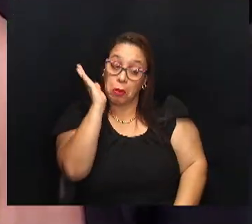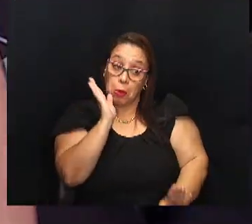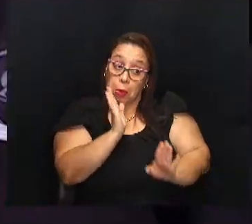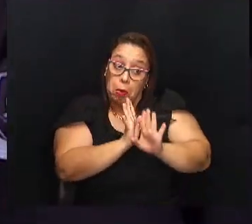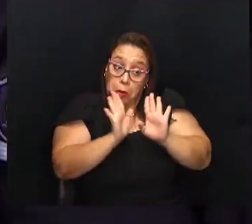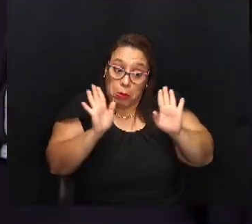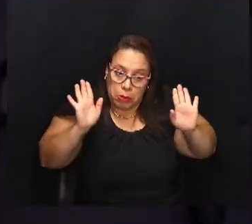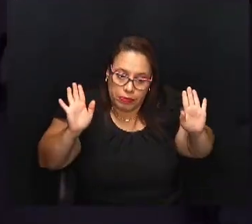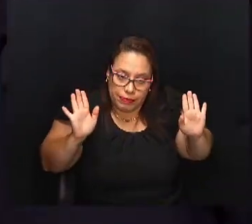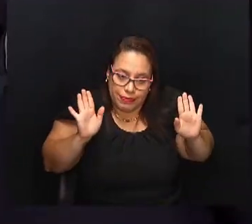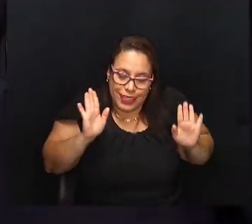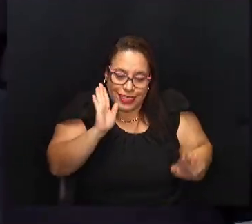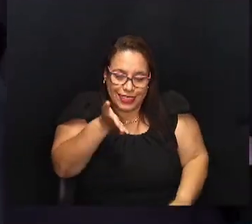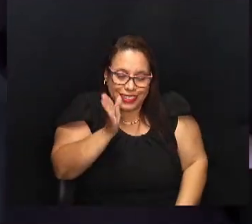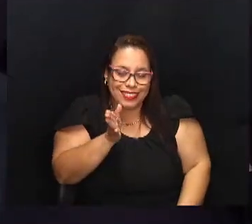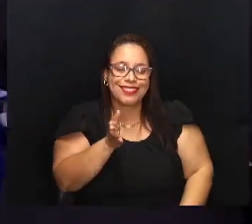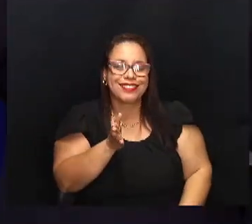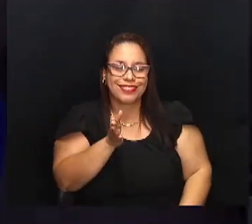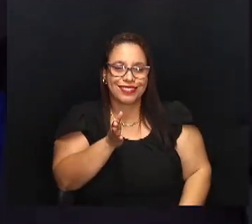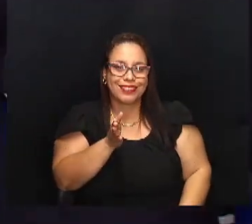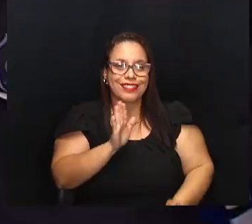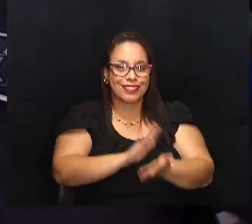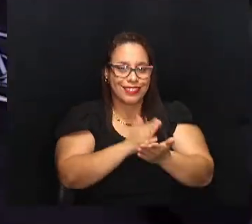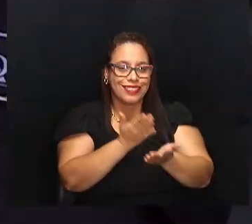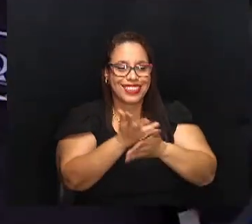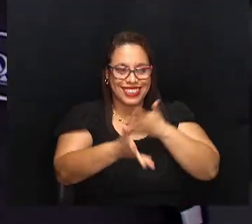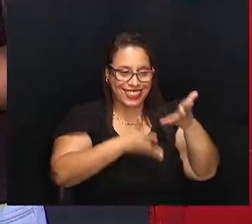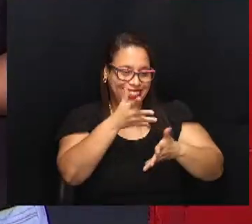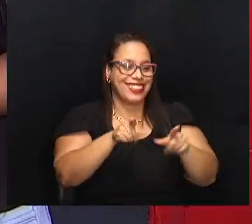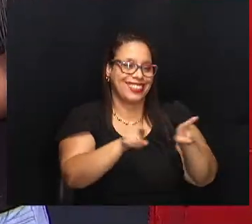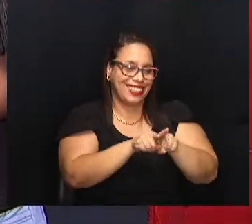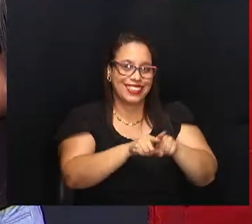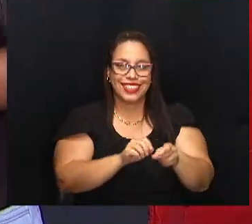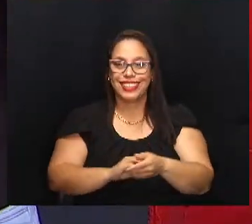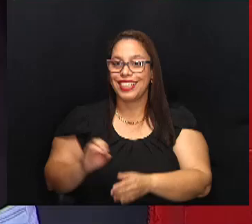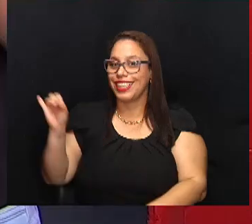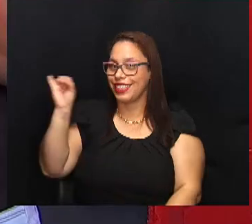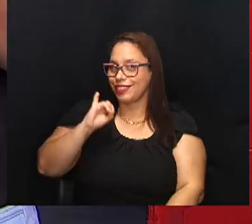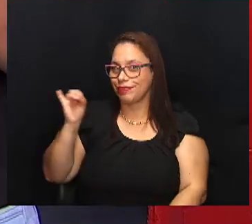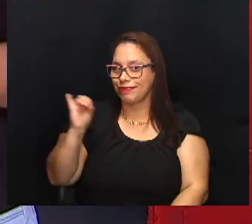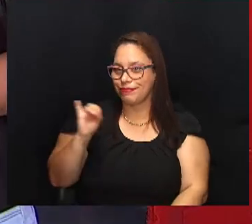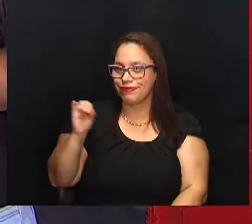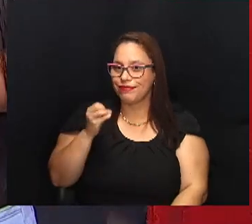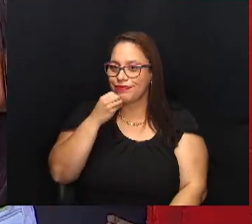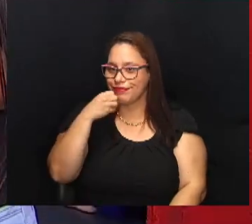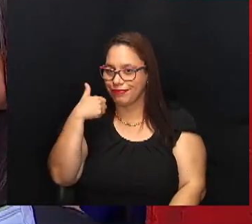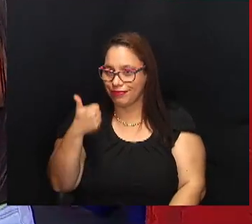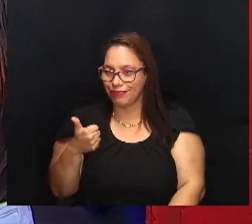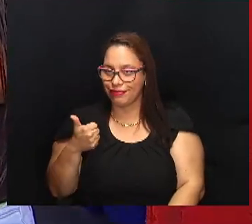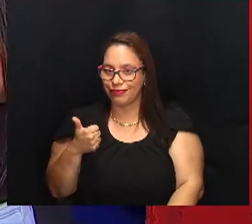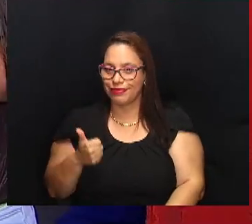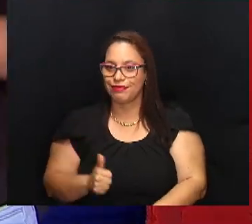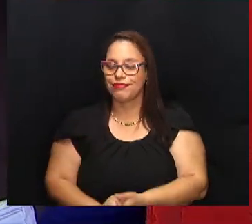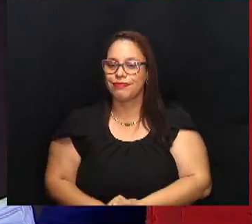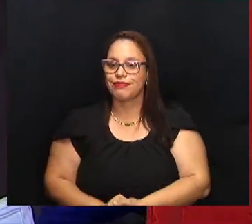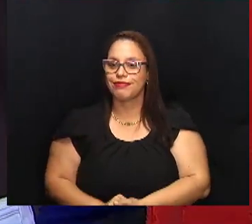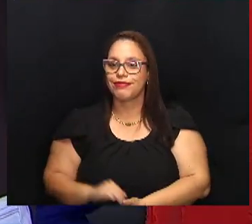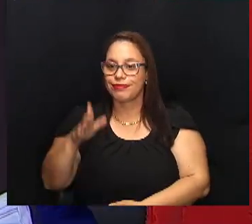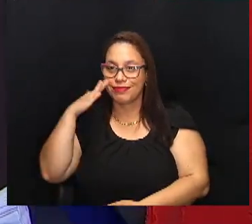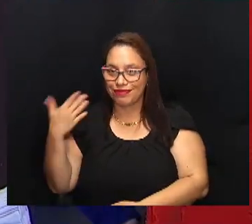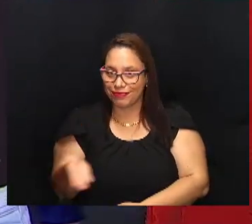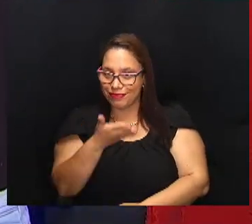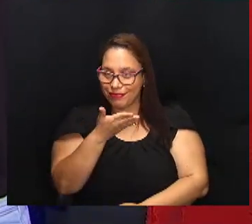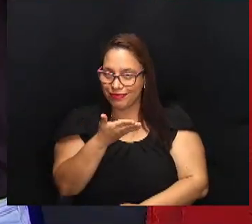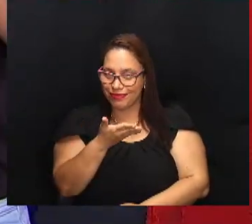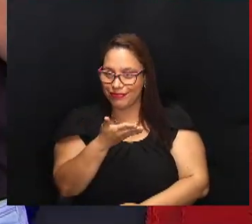repente, breve, um intérprete também. Oi, tudo bem? Muito prazer em conhecer a